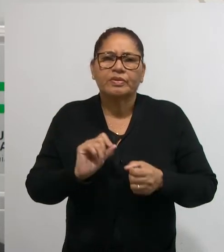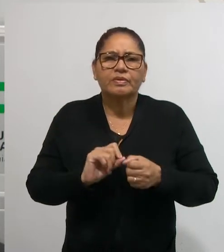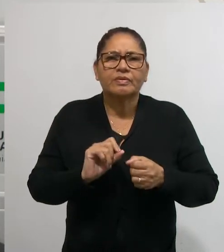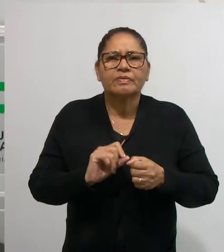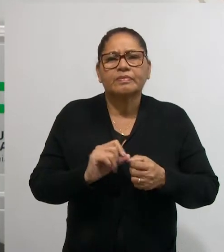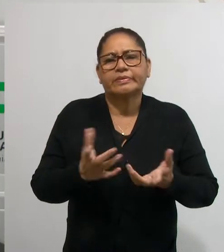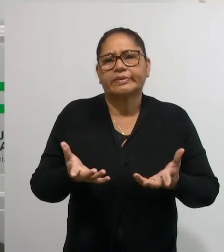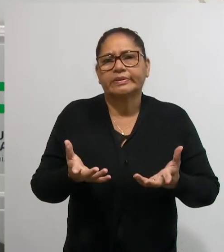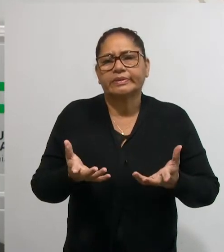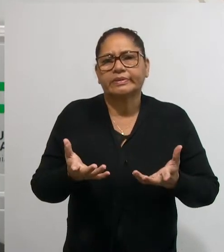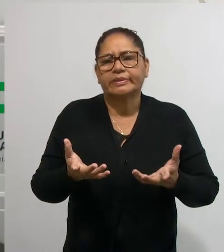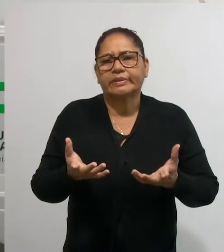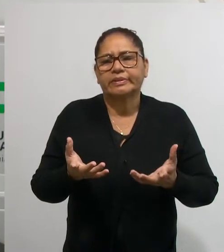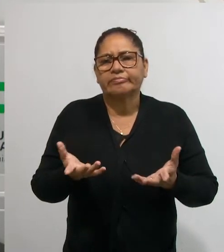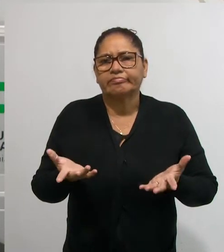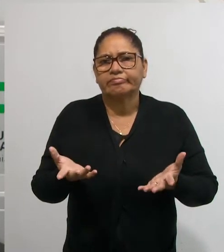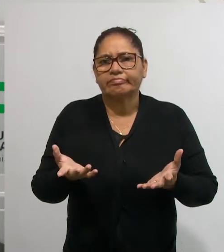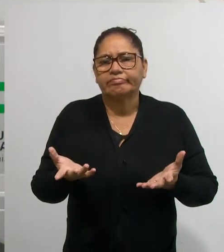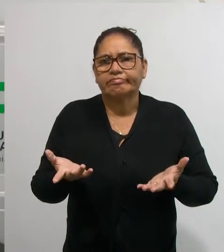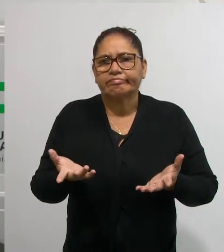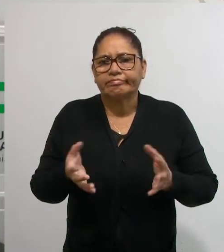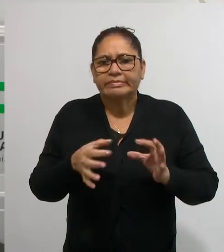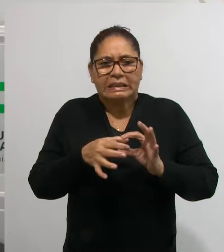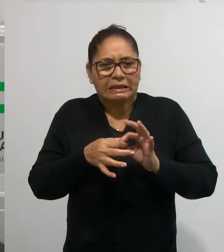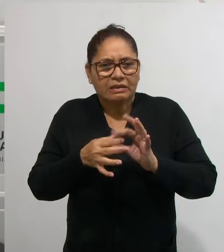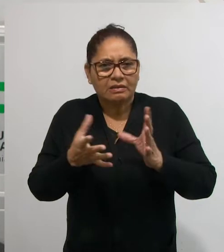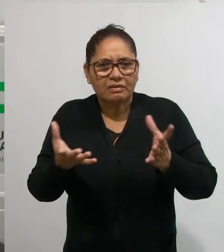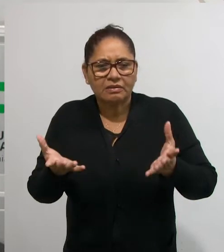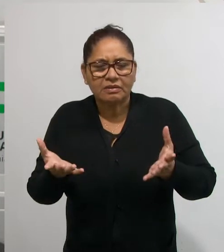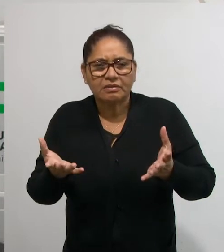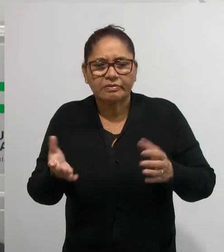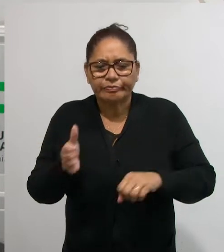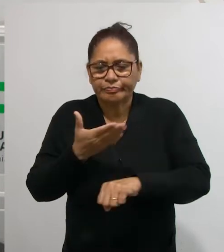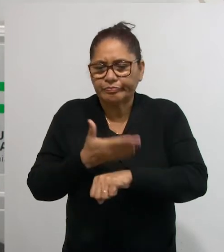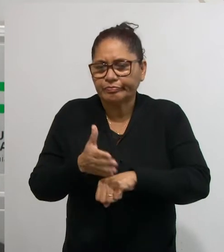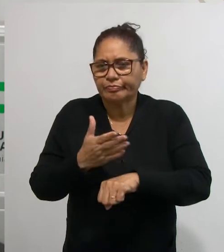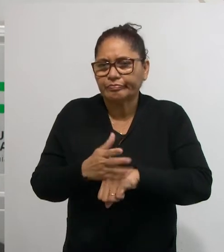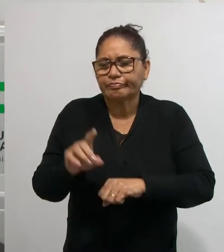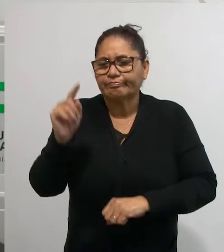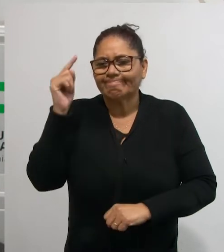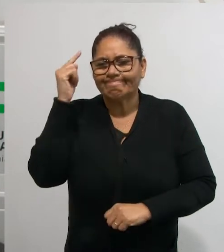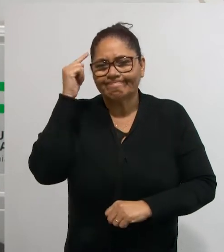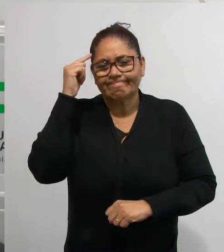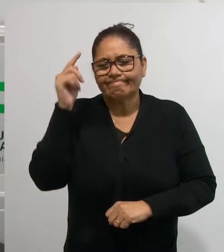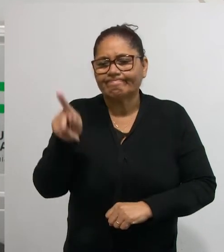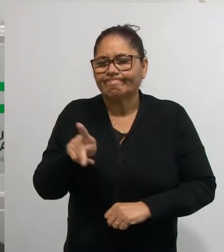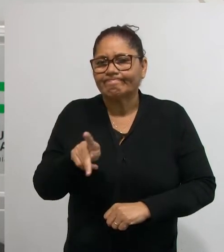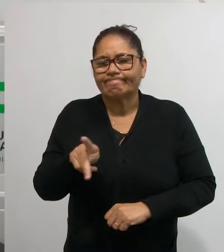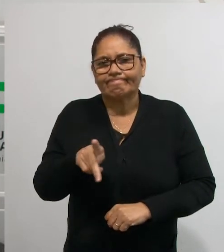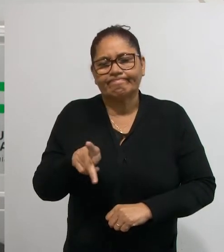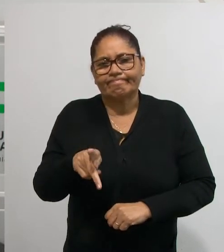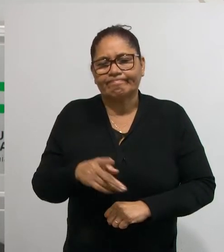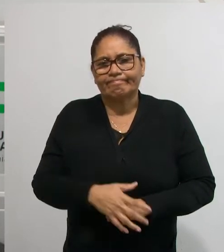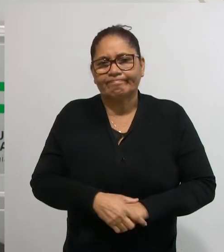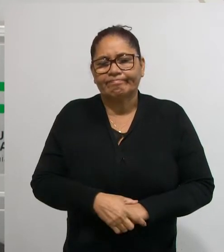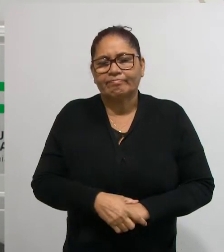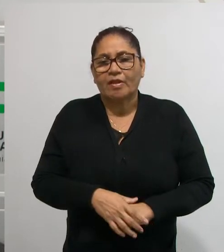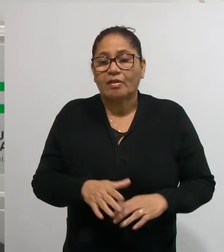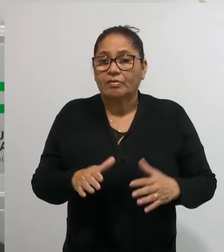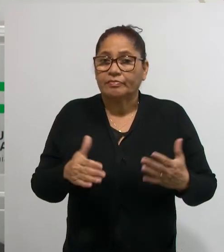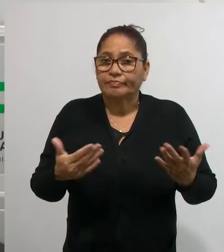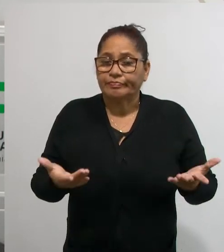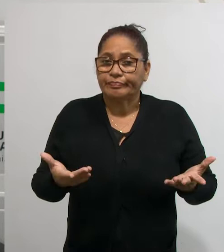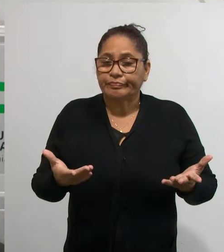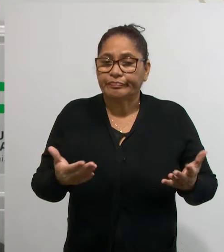forma interdependente é não somente a prática reflexiva do professor. Então,